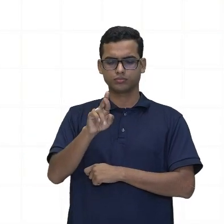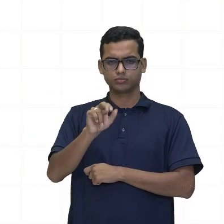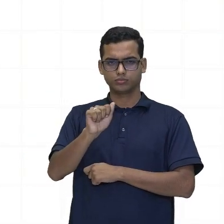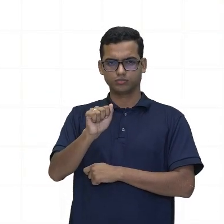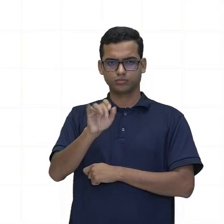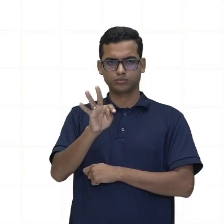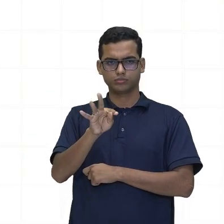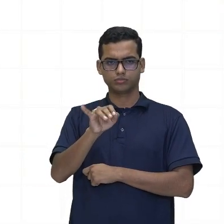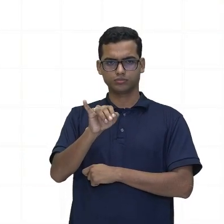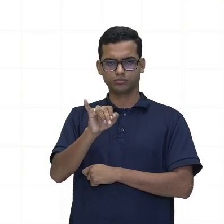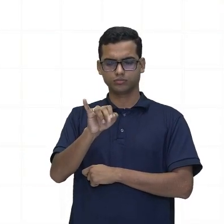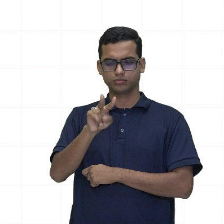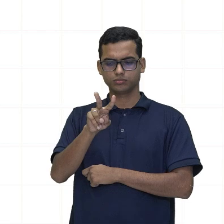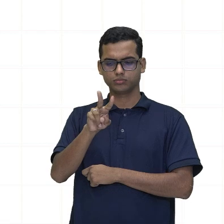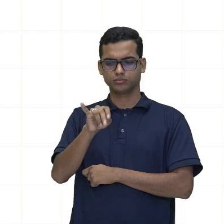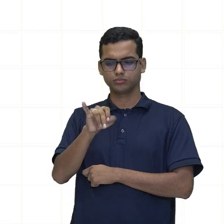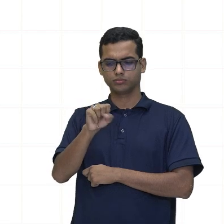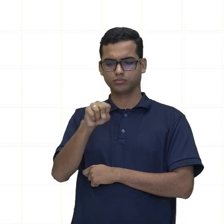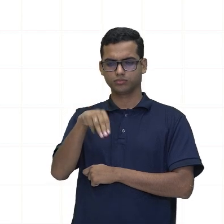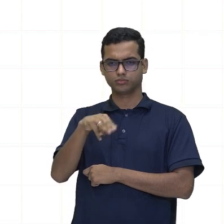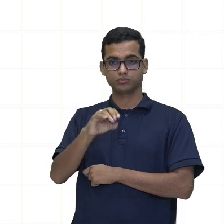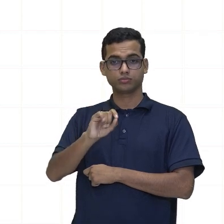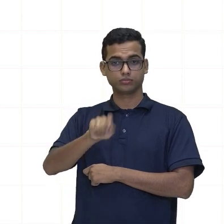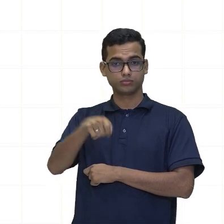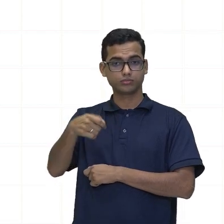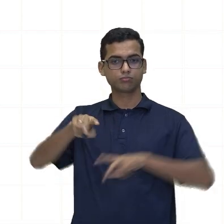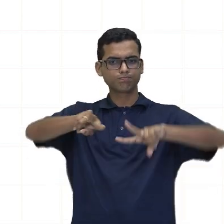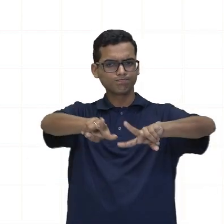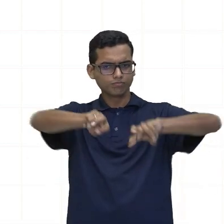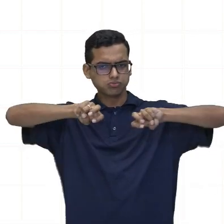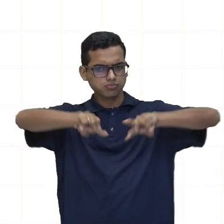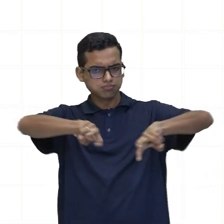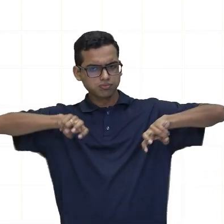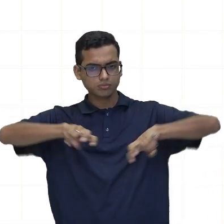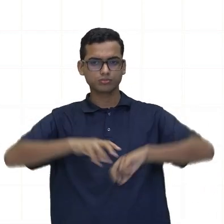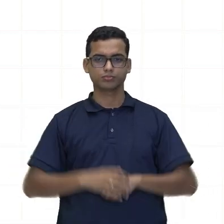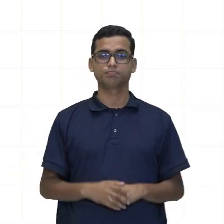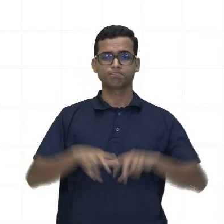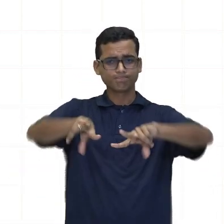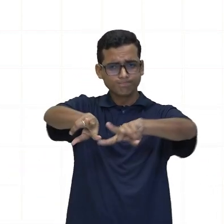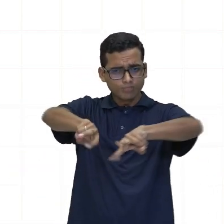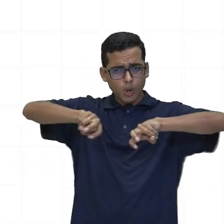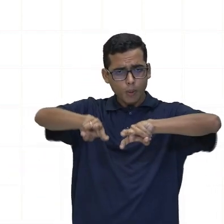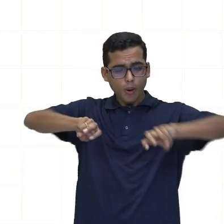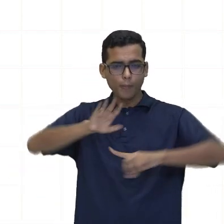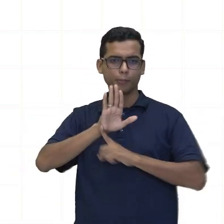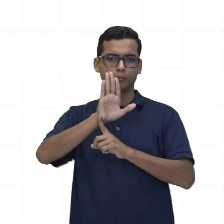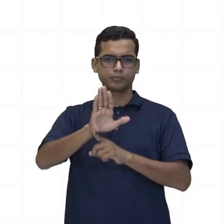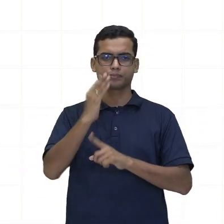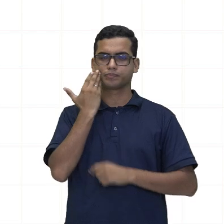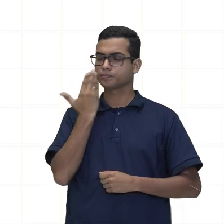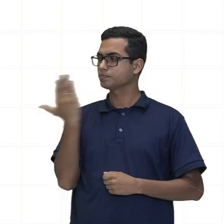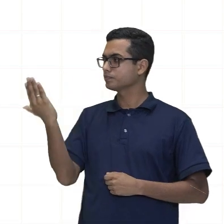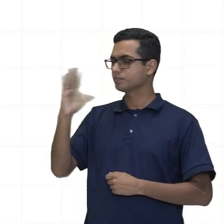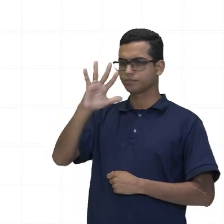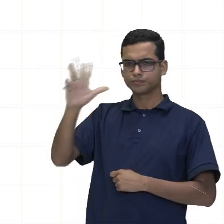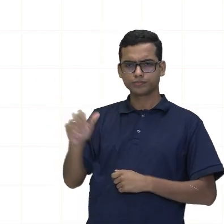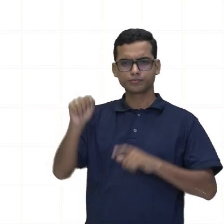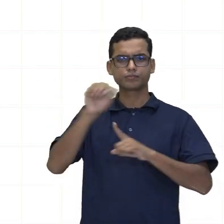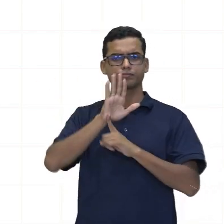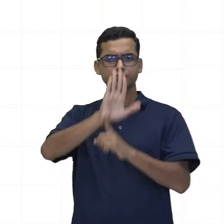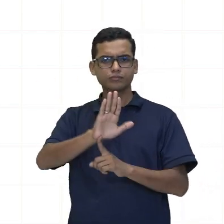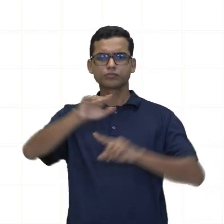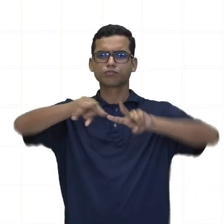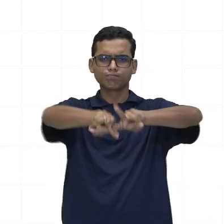para vocês um mapa, né, que traz a questão do extrativismo, tá? E aí